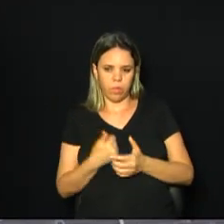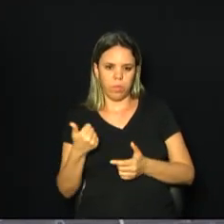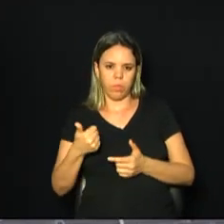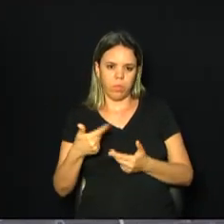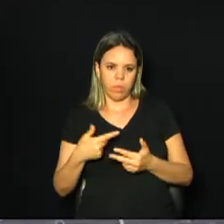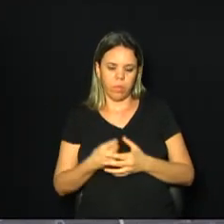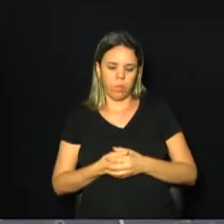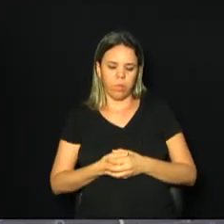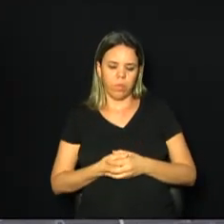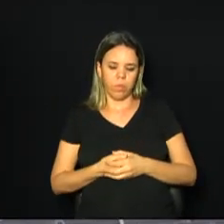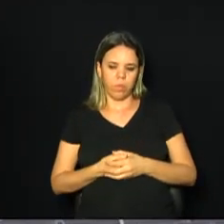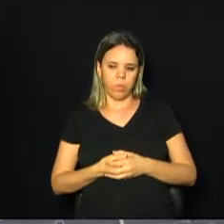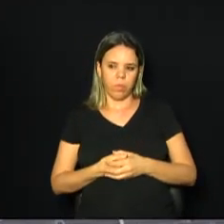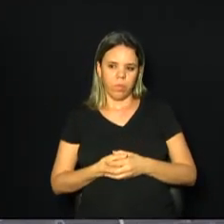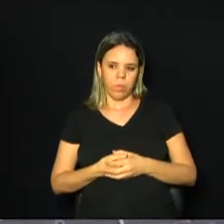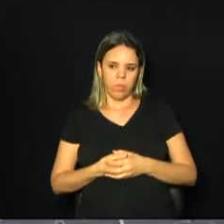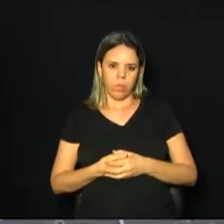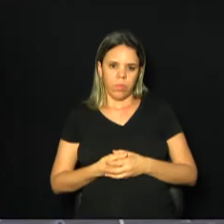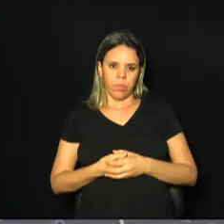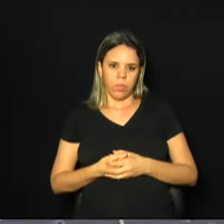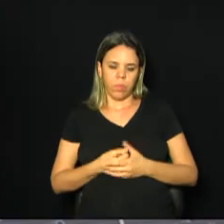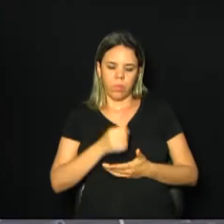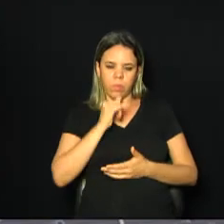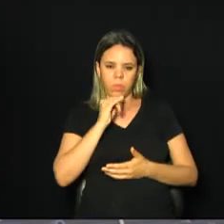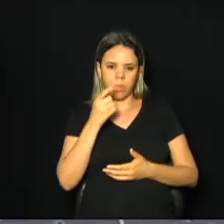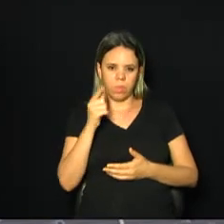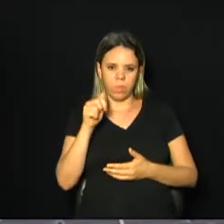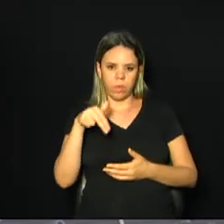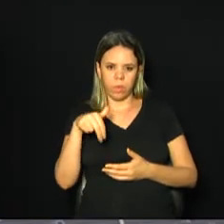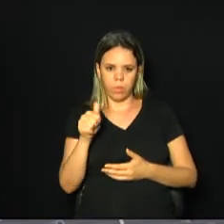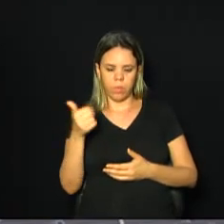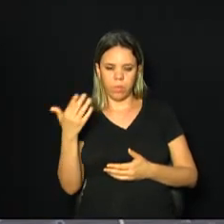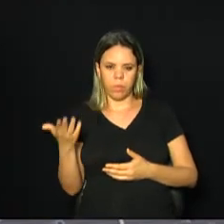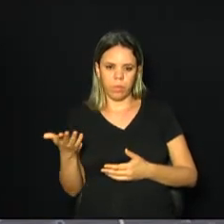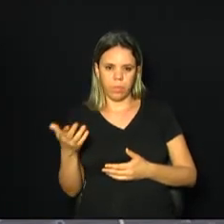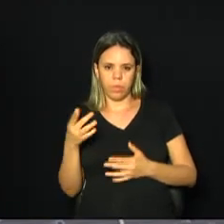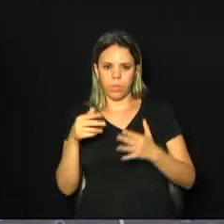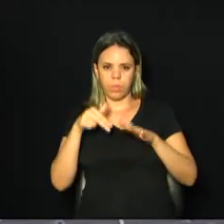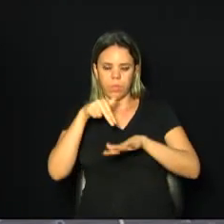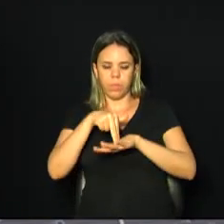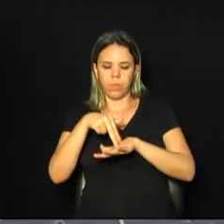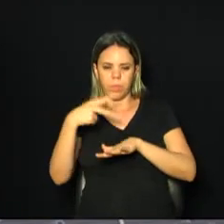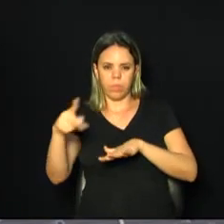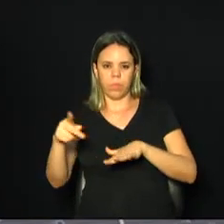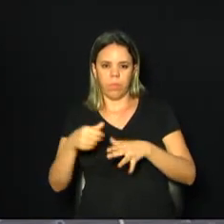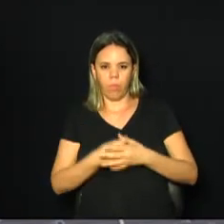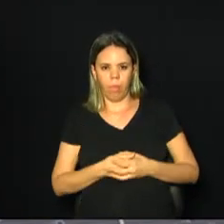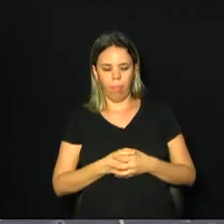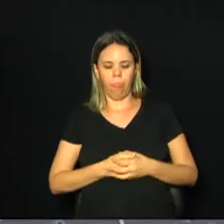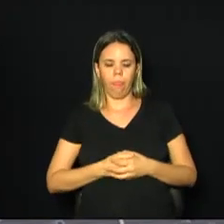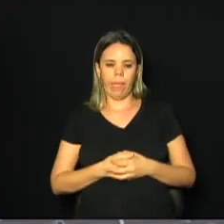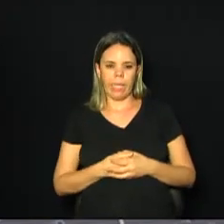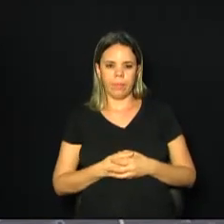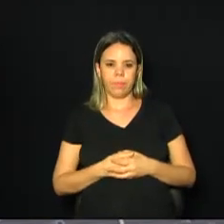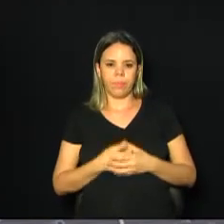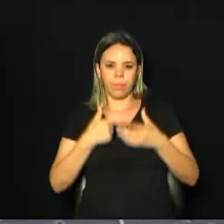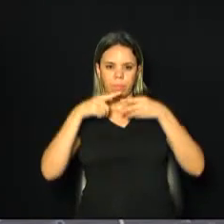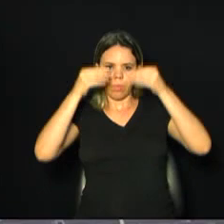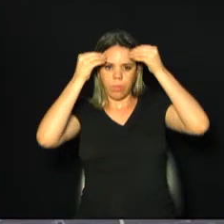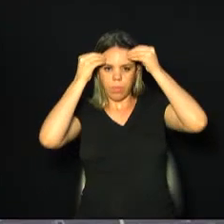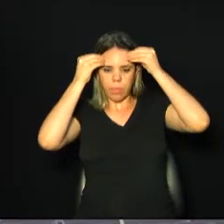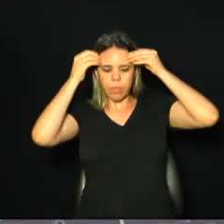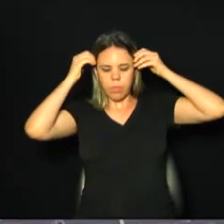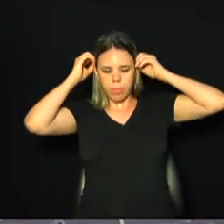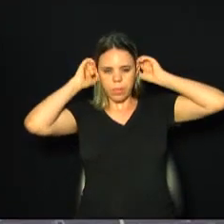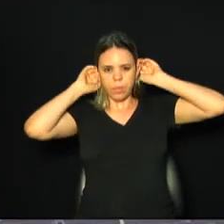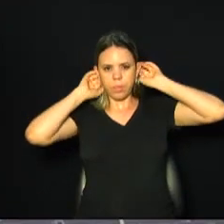ponto. E como muito bem dito pela Adriana na apresentação dela, a linguagem